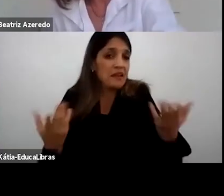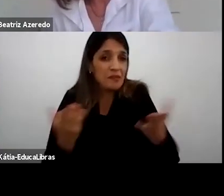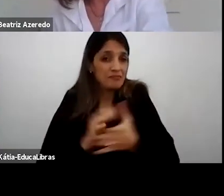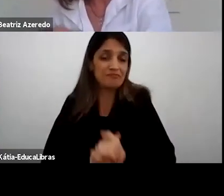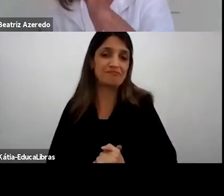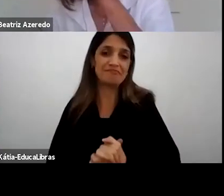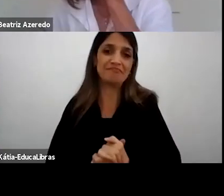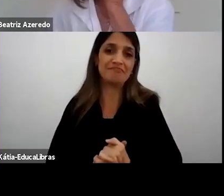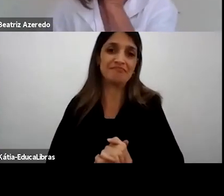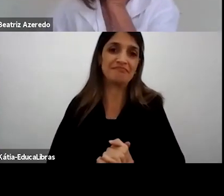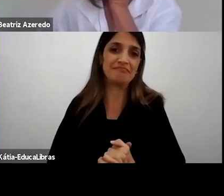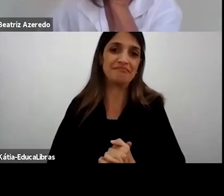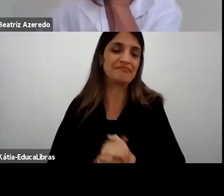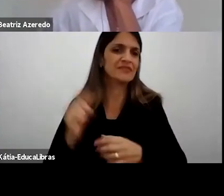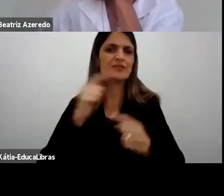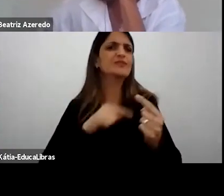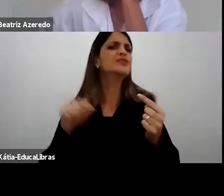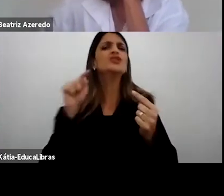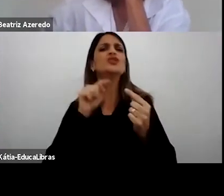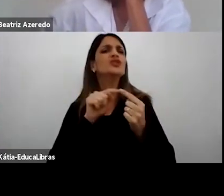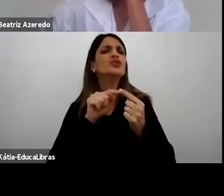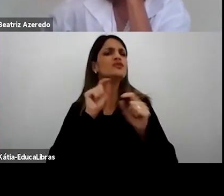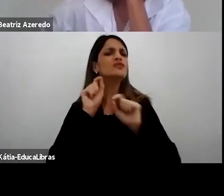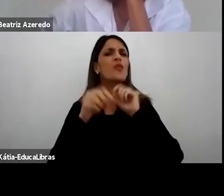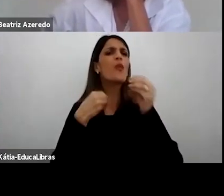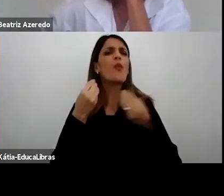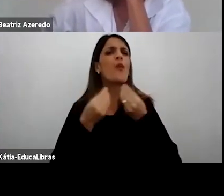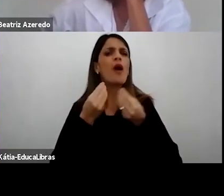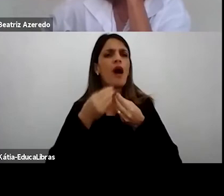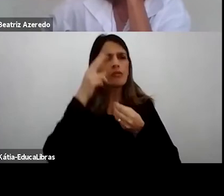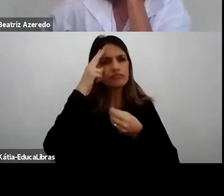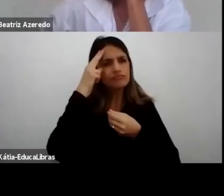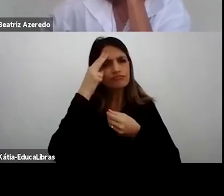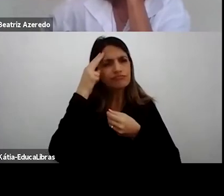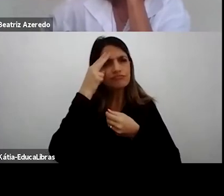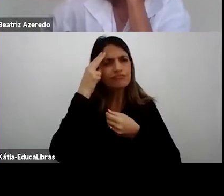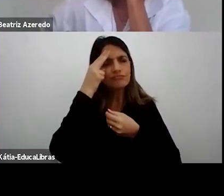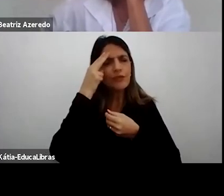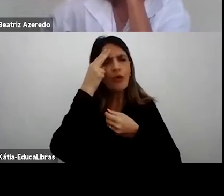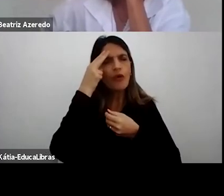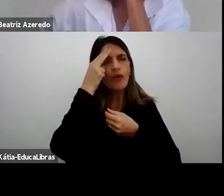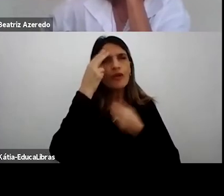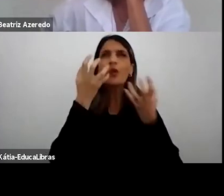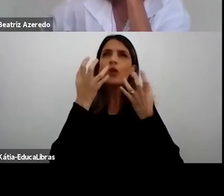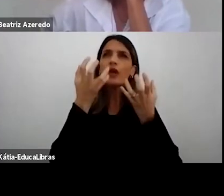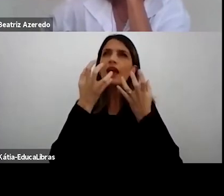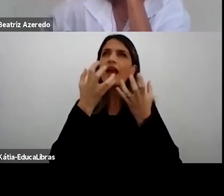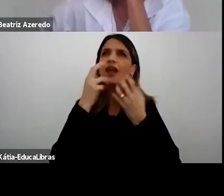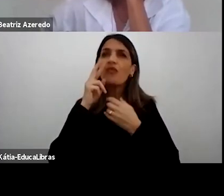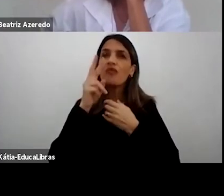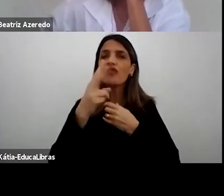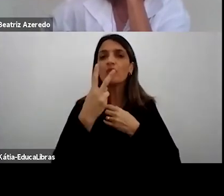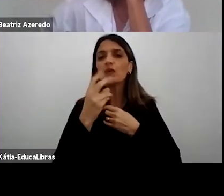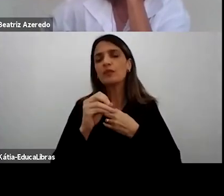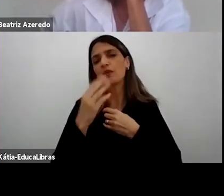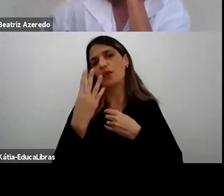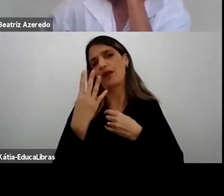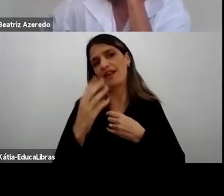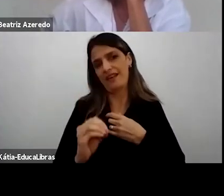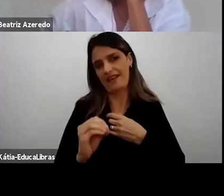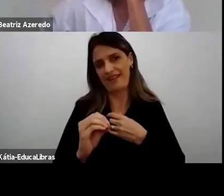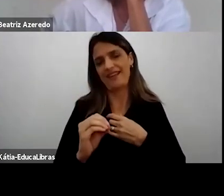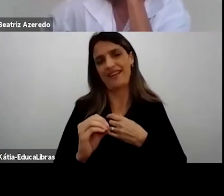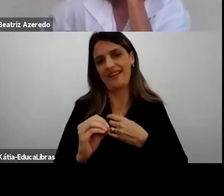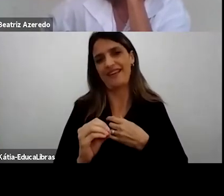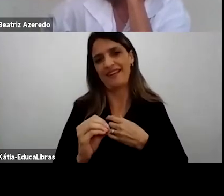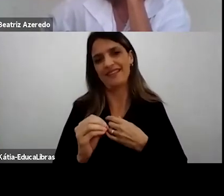quais são as nossas metas também é dizer qual é o nosso sonho, o que a gente quer ver em 2040. É uma forma da gente estabelecer metas